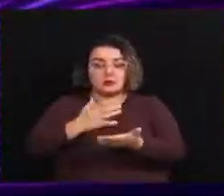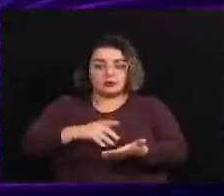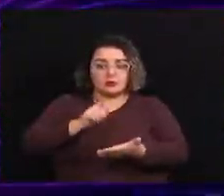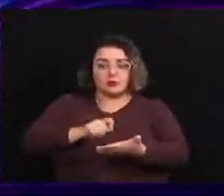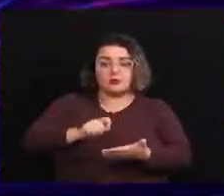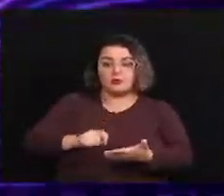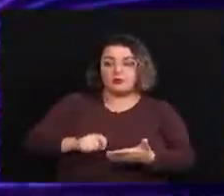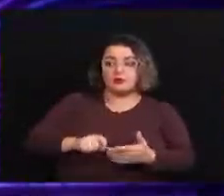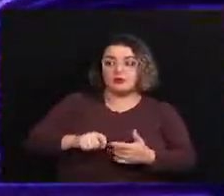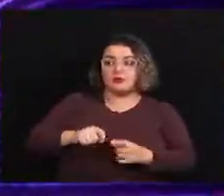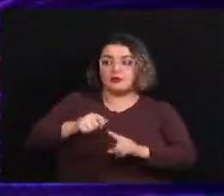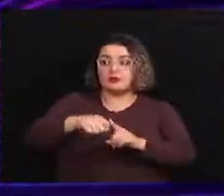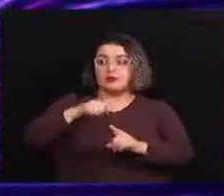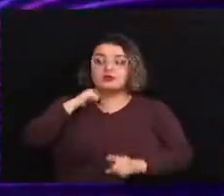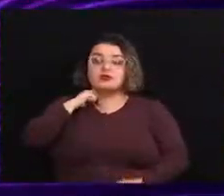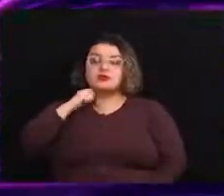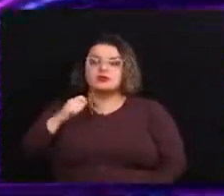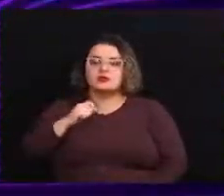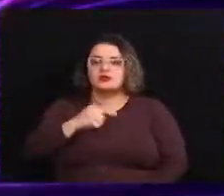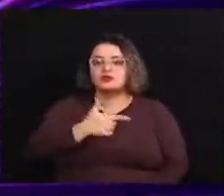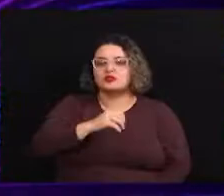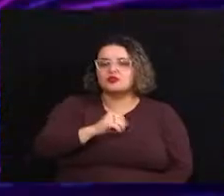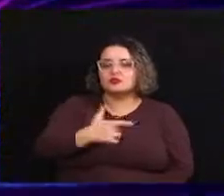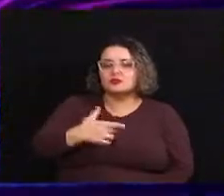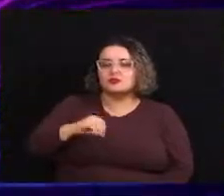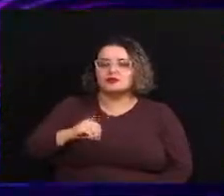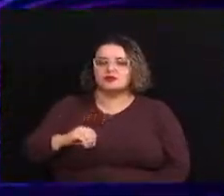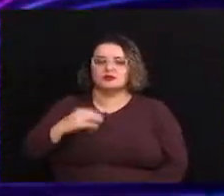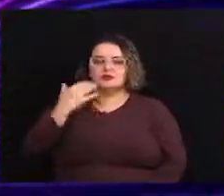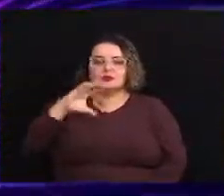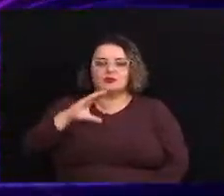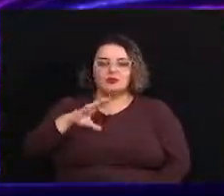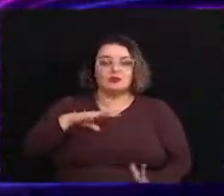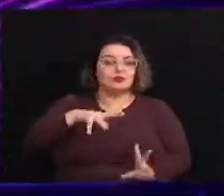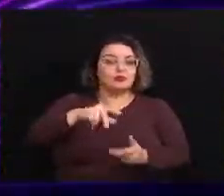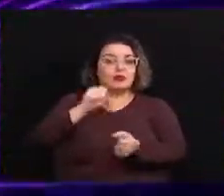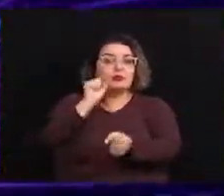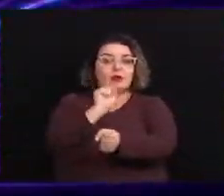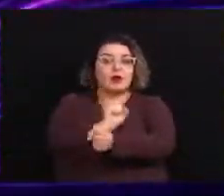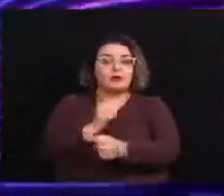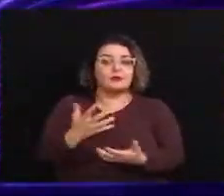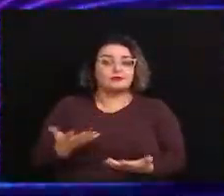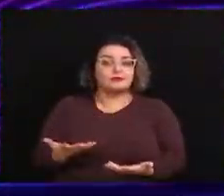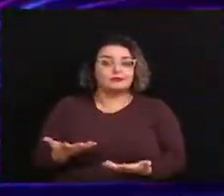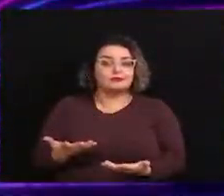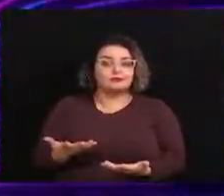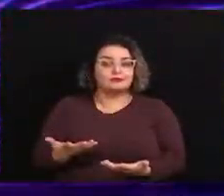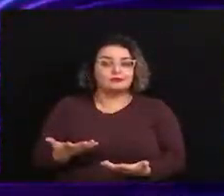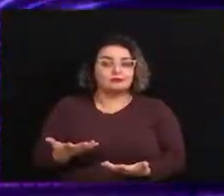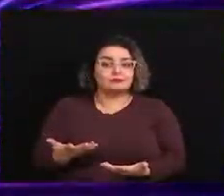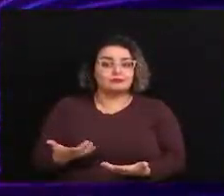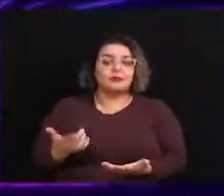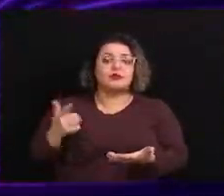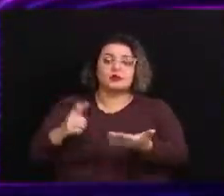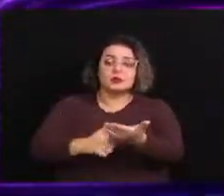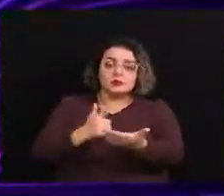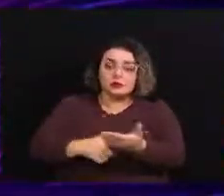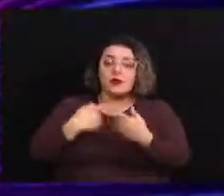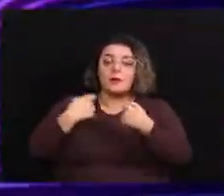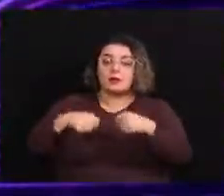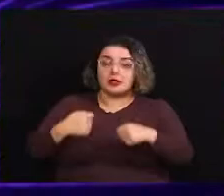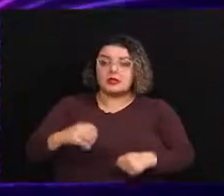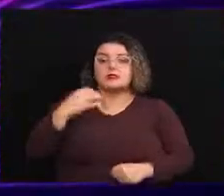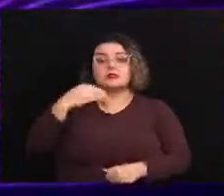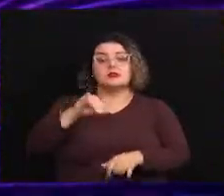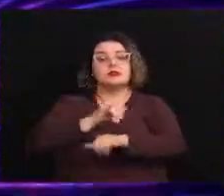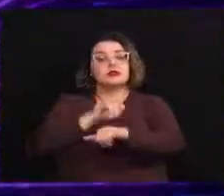ia ser lançado, abril, estava tudo marcado para abril de 2020 e o mundo parou. Então, e esse é um livro que ele tem que ser